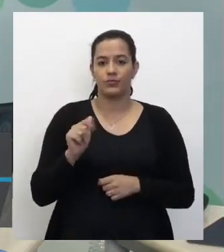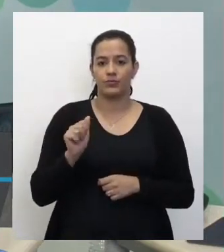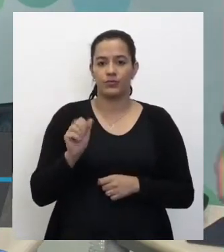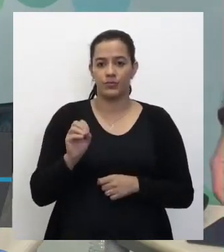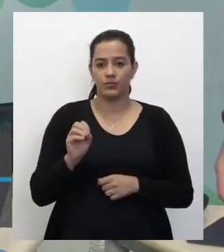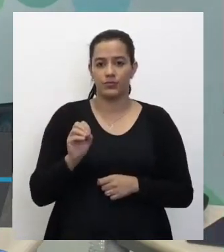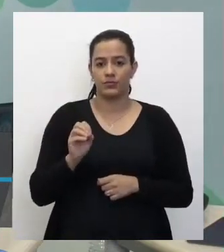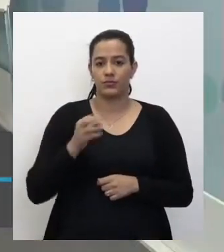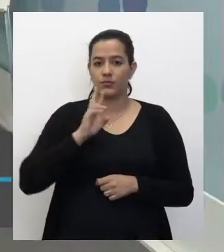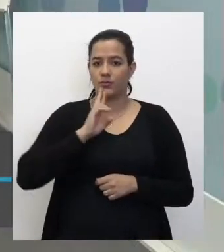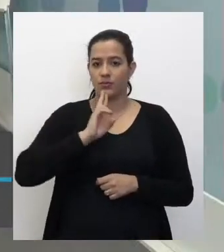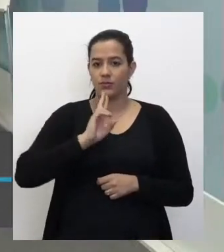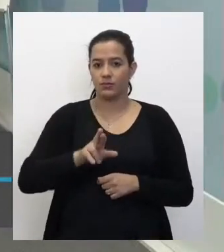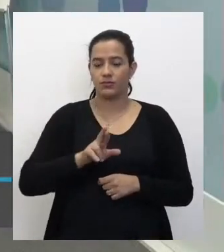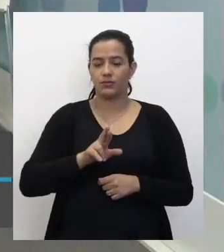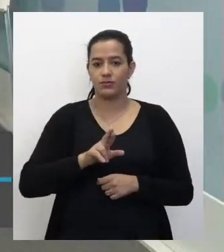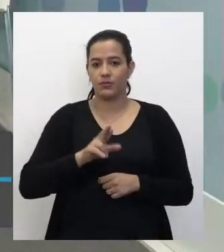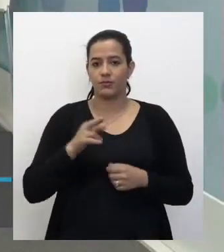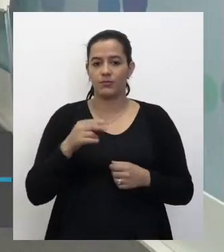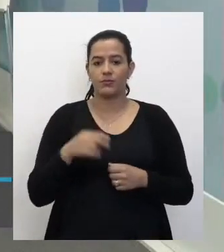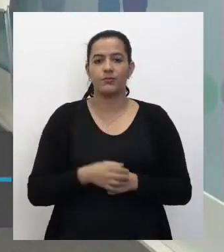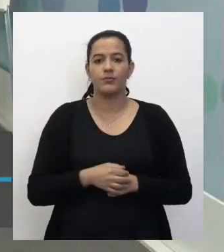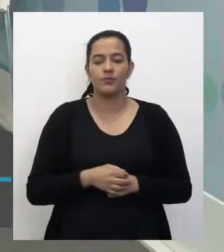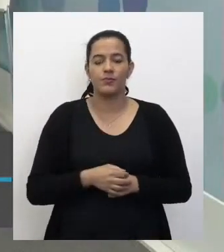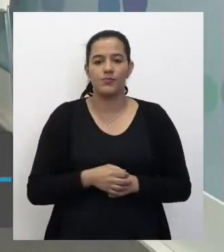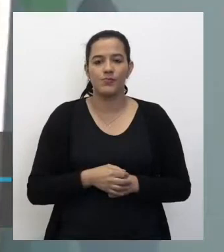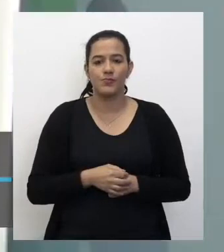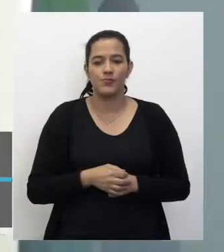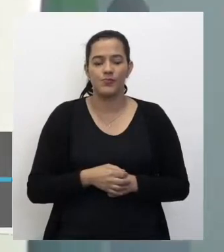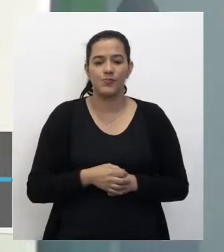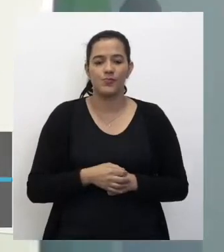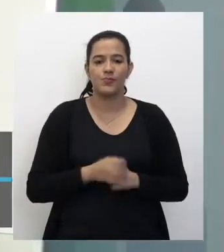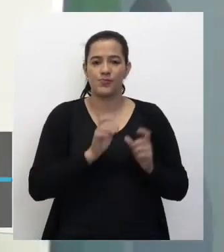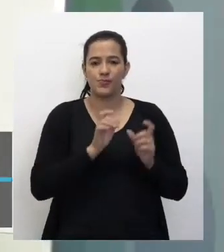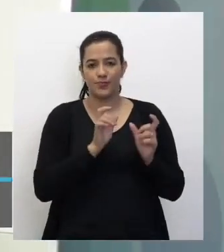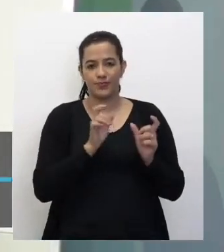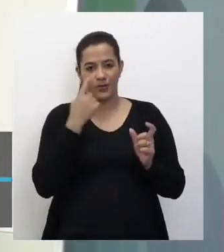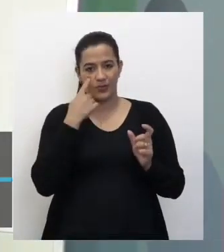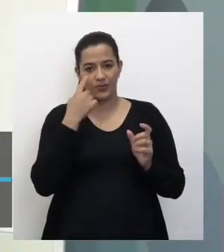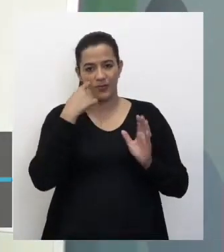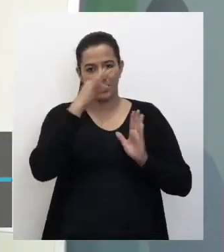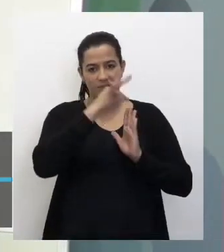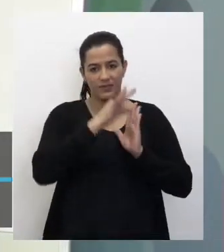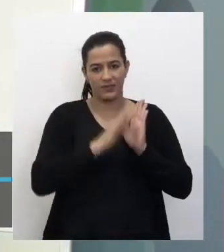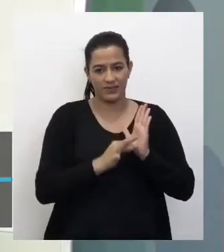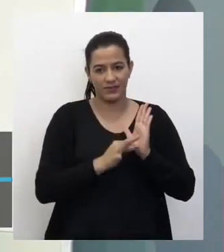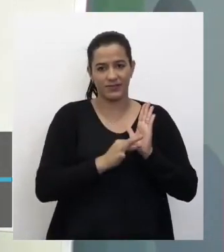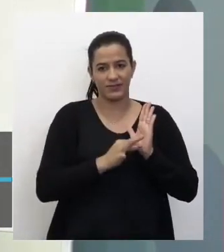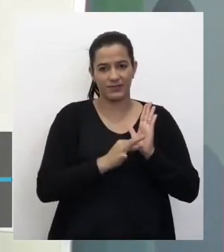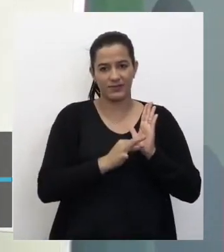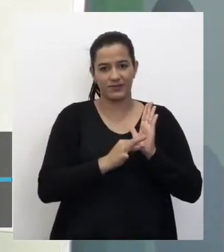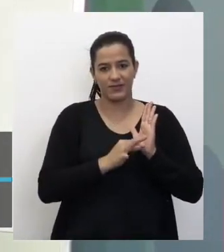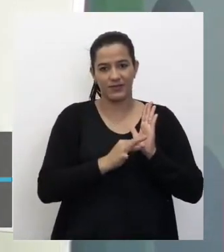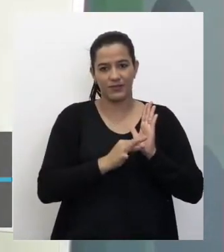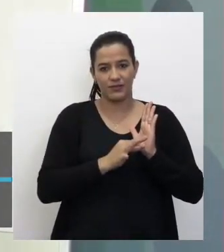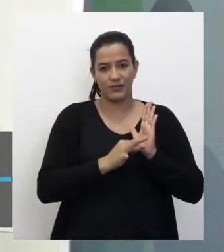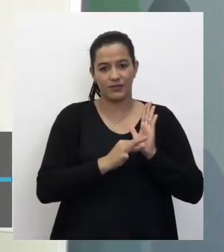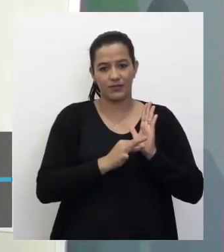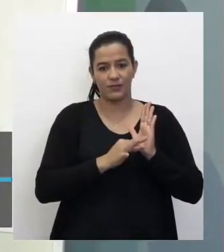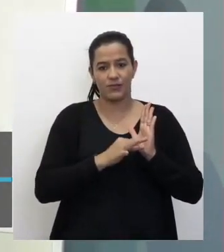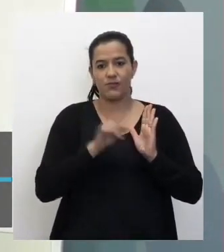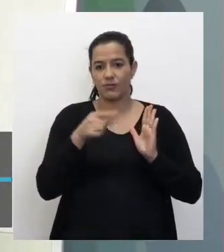impacts. Perfeito. Então, quando a gente olhar para o texto de novo, agora com as palavras sublinhadas, vocês vão perceber que metade dele você